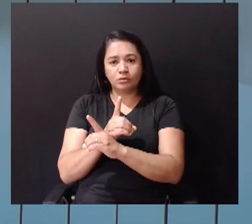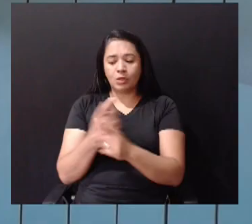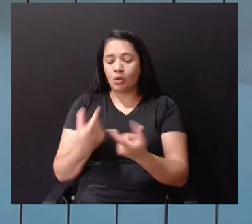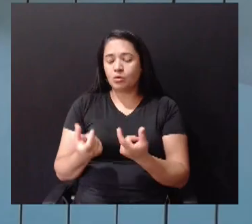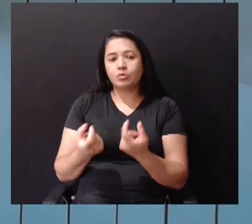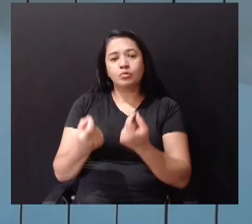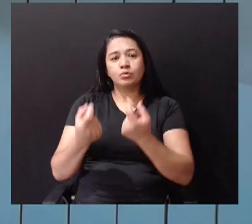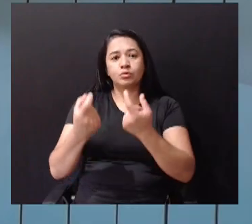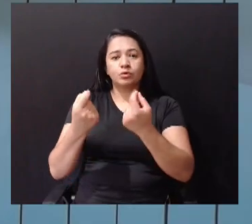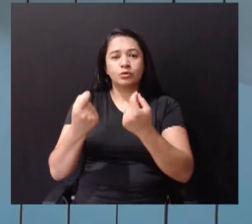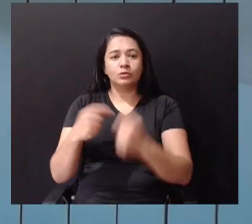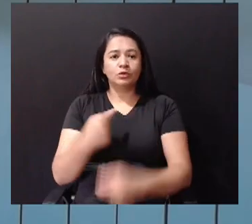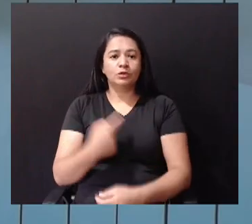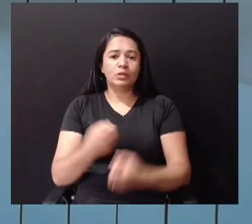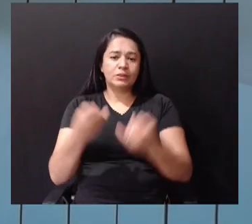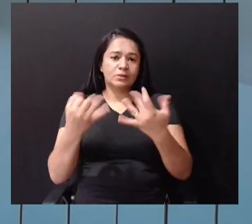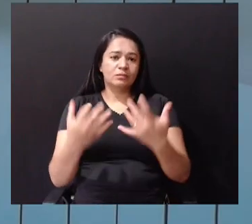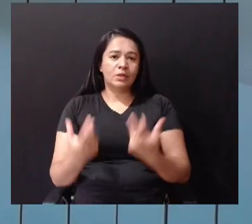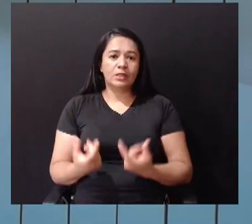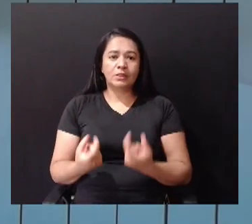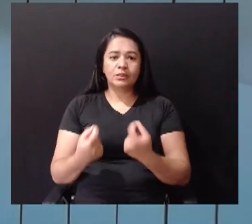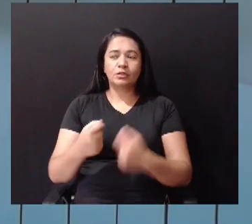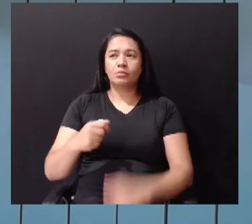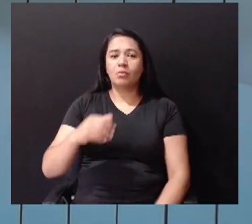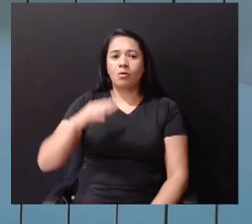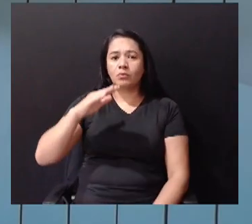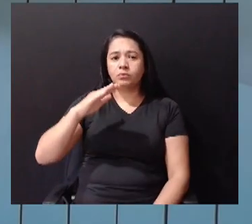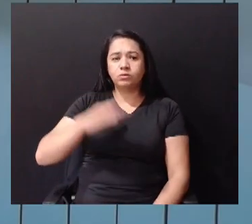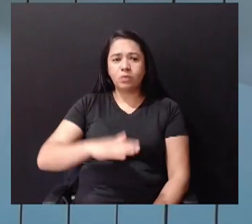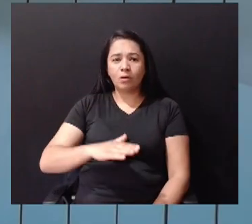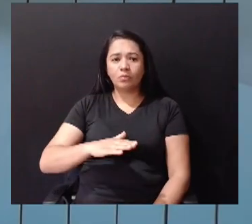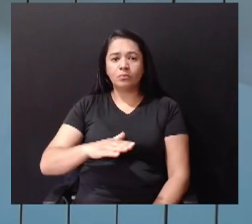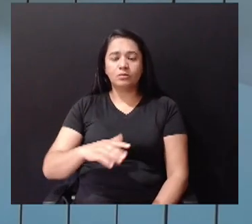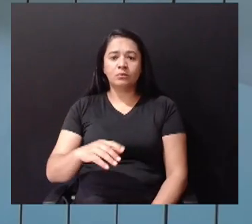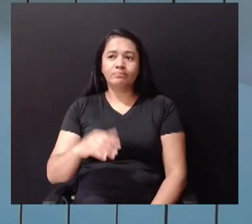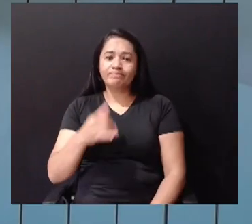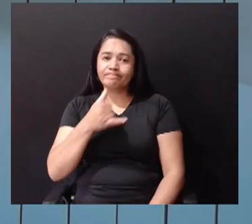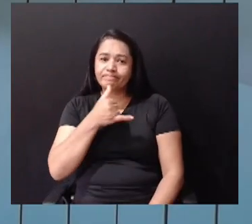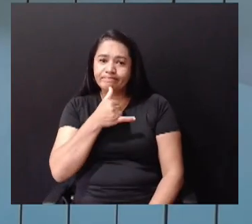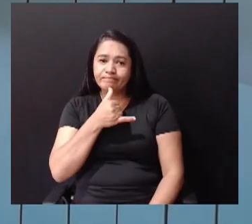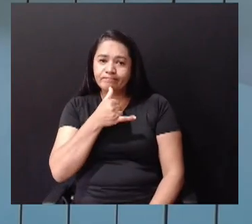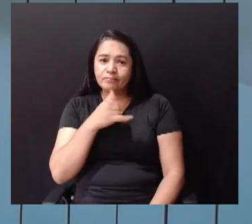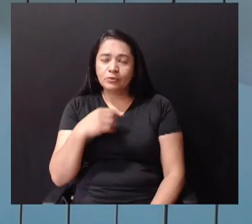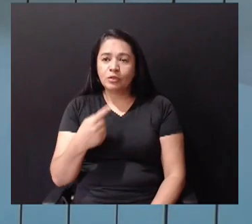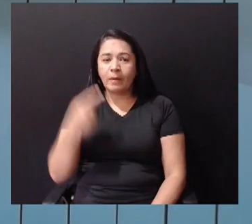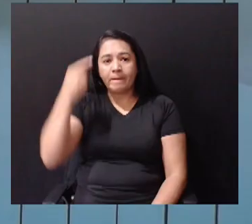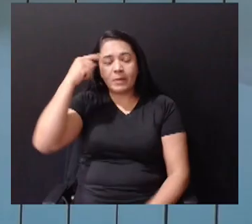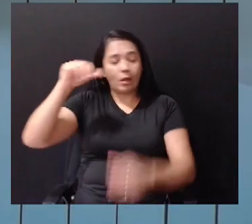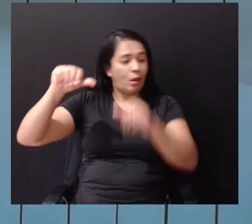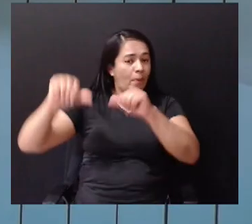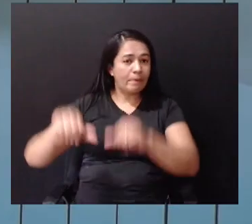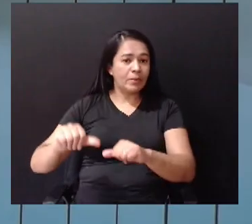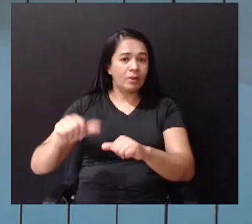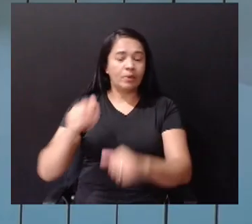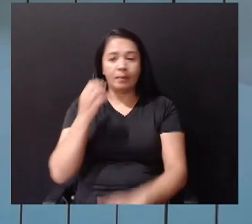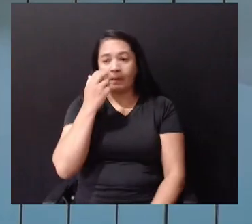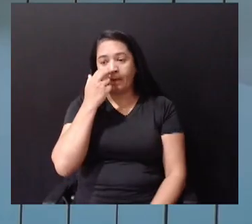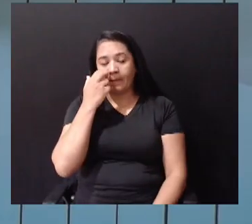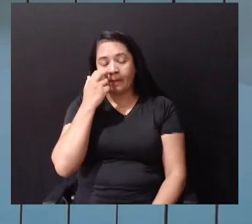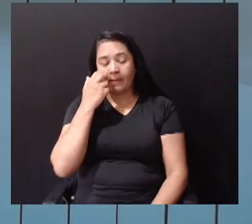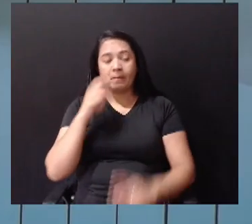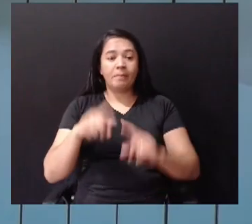fala de tumor maligno, infelizmente a gente pensa no pior. Mas que bom que no Brasil nós